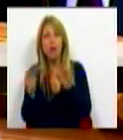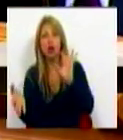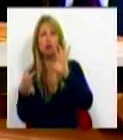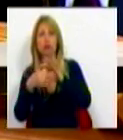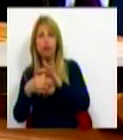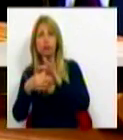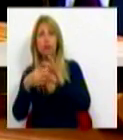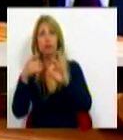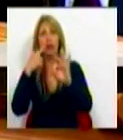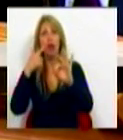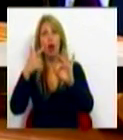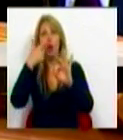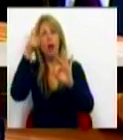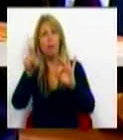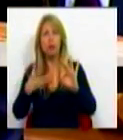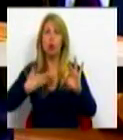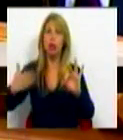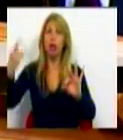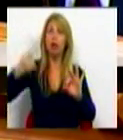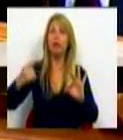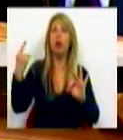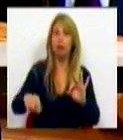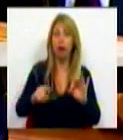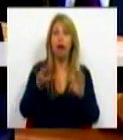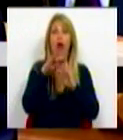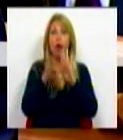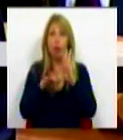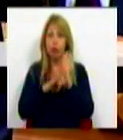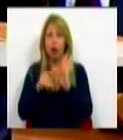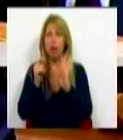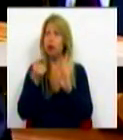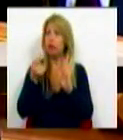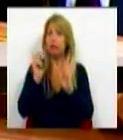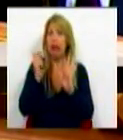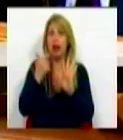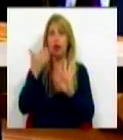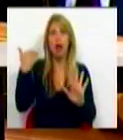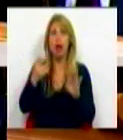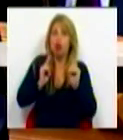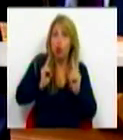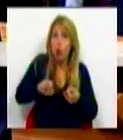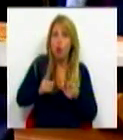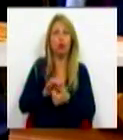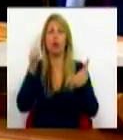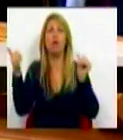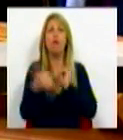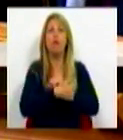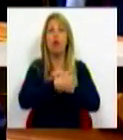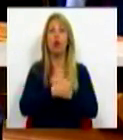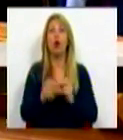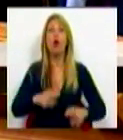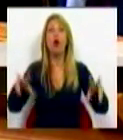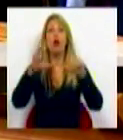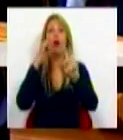cidadania, mudou programas, mesmo aqueles que tinham entrado em vigor escassos anos antes, estabeleceu novas metas curriculares,